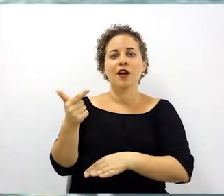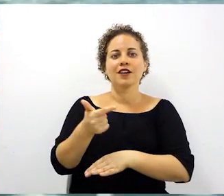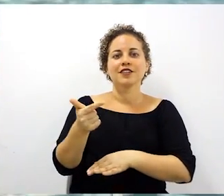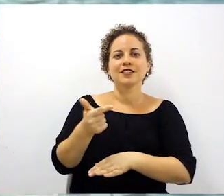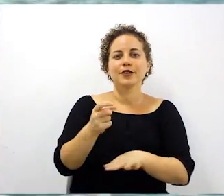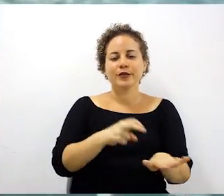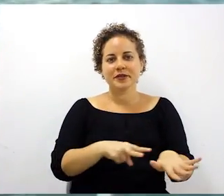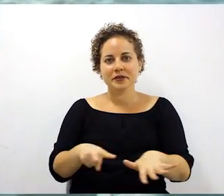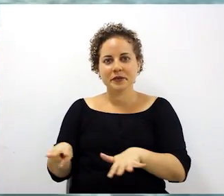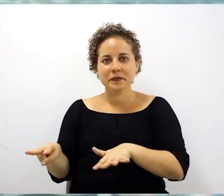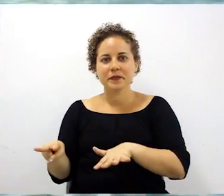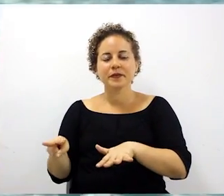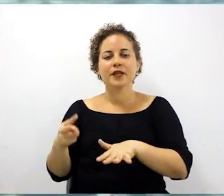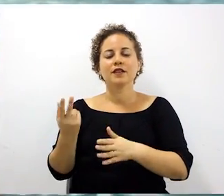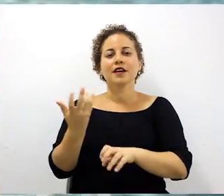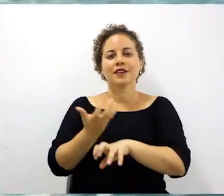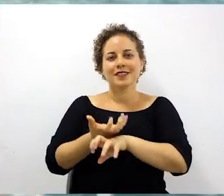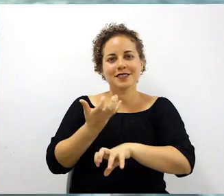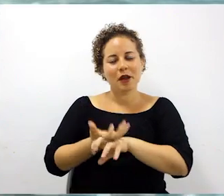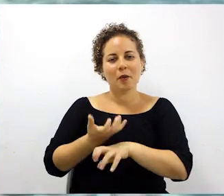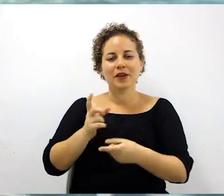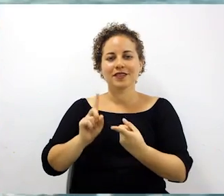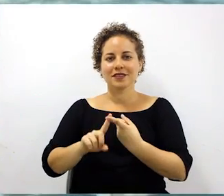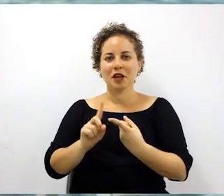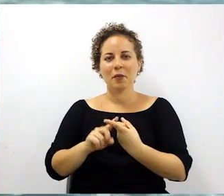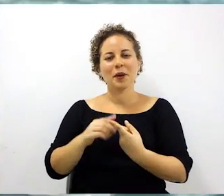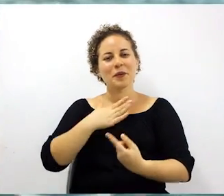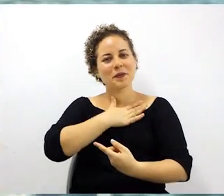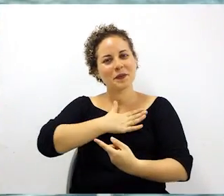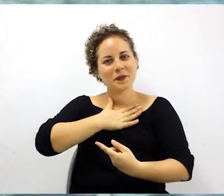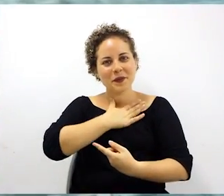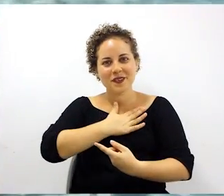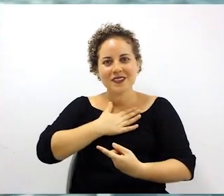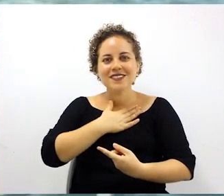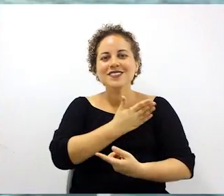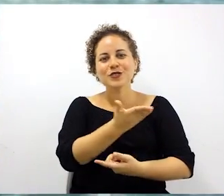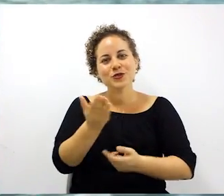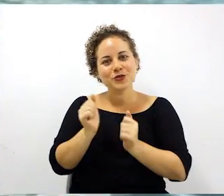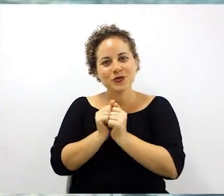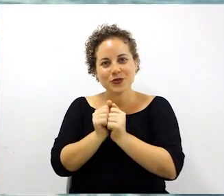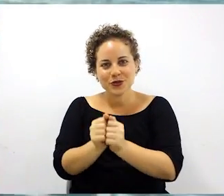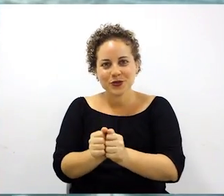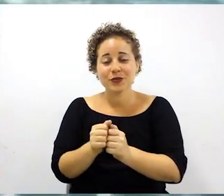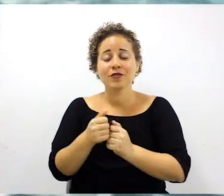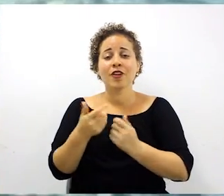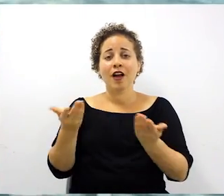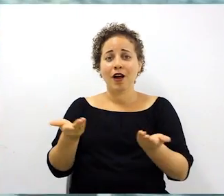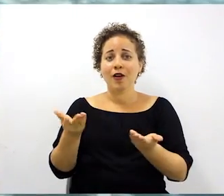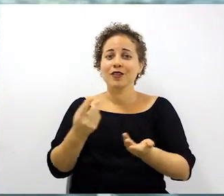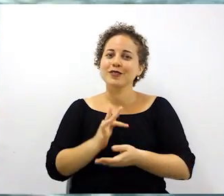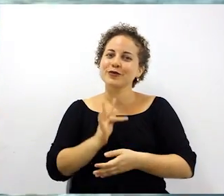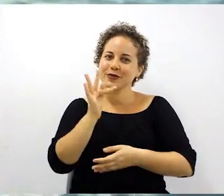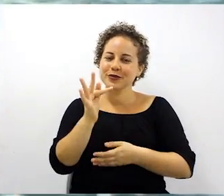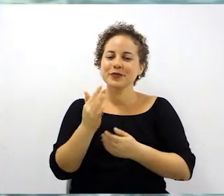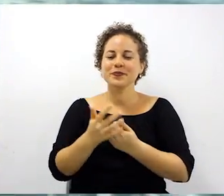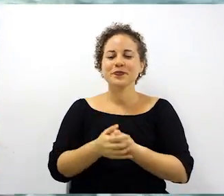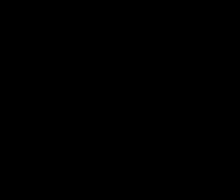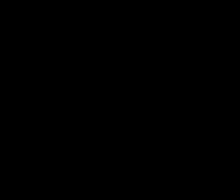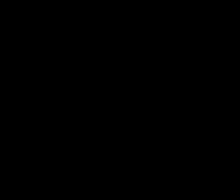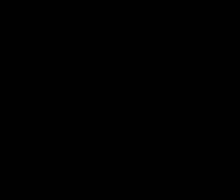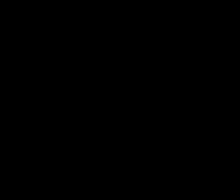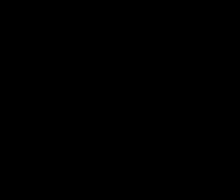segunda semana e a nossa disciplina também. Foi um prazer muito grande estar aqui com vocês e eu espero vê-los mais à frente.